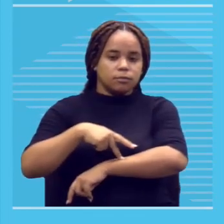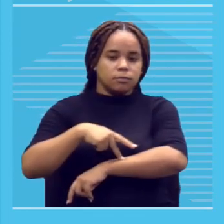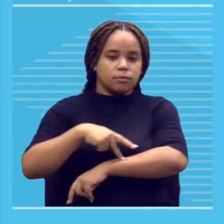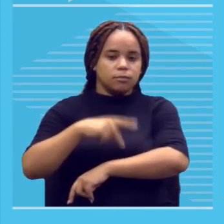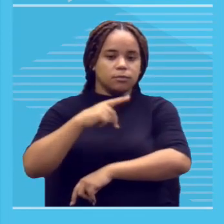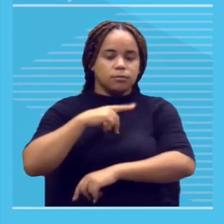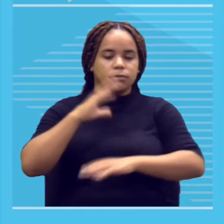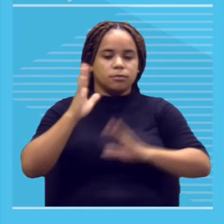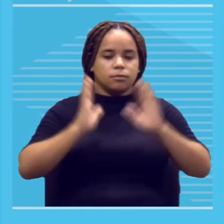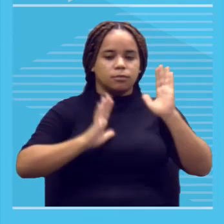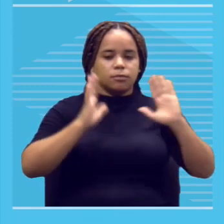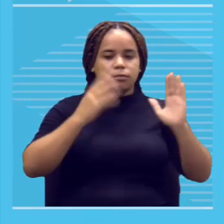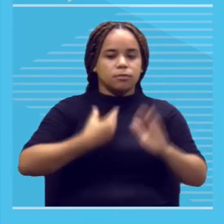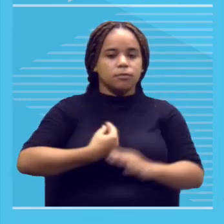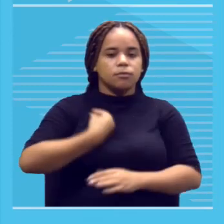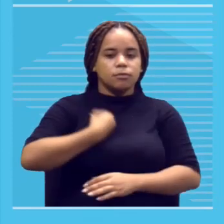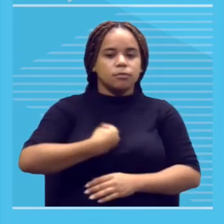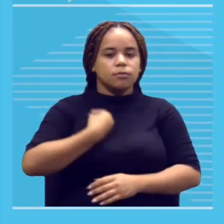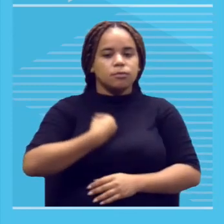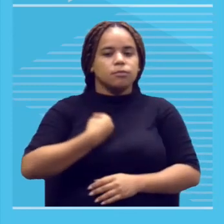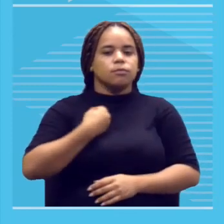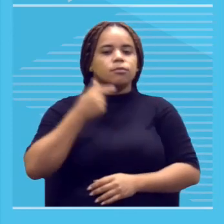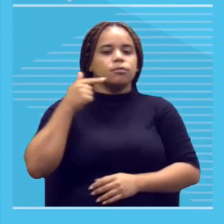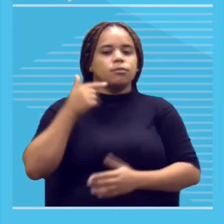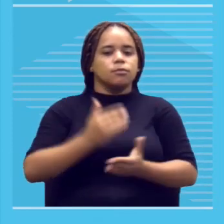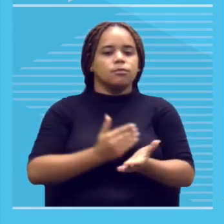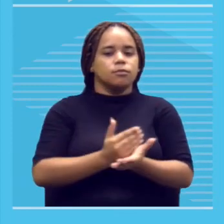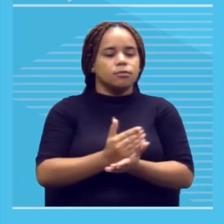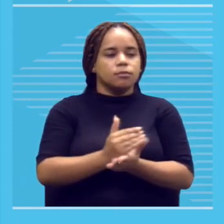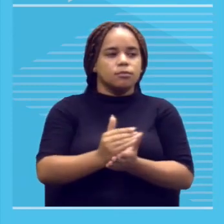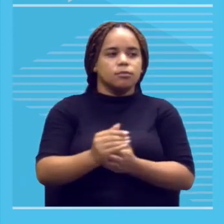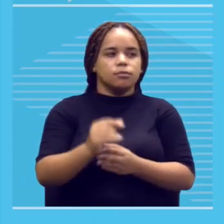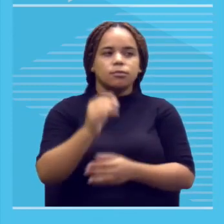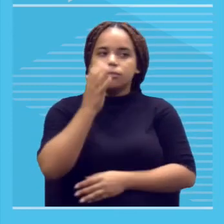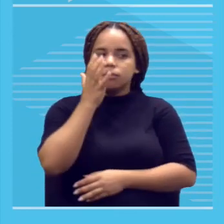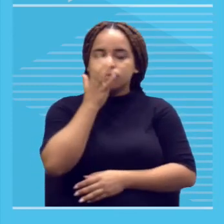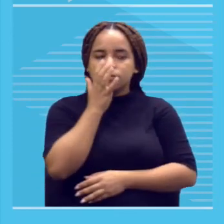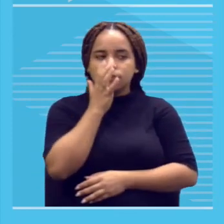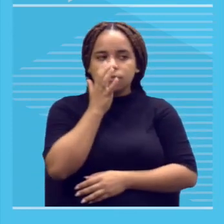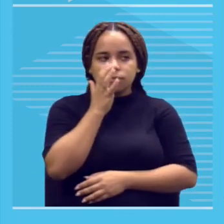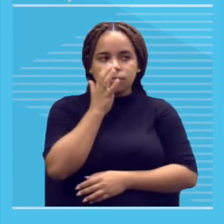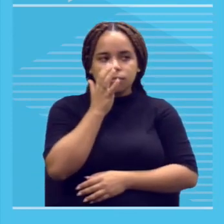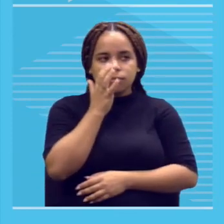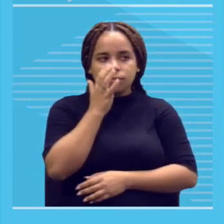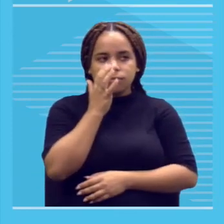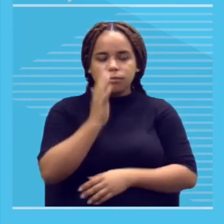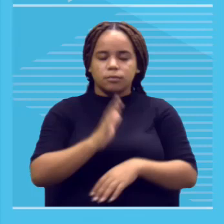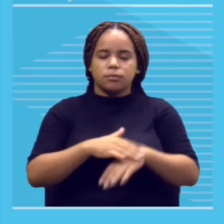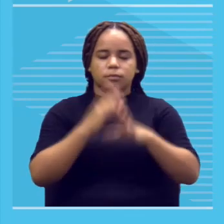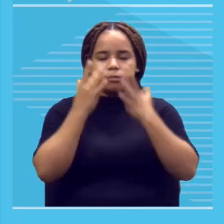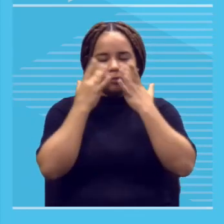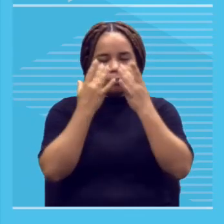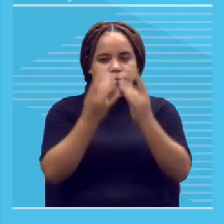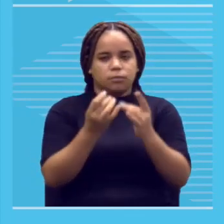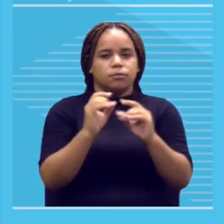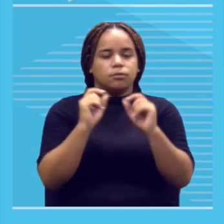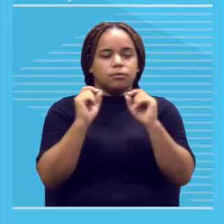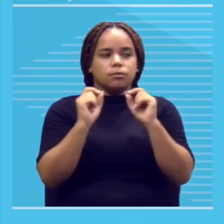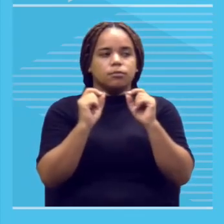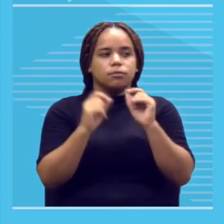da sua vida ele começou a observar com mais atenção